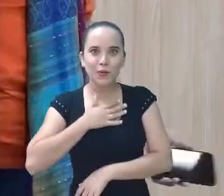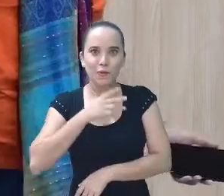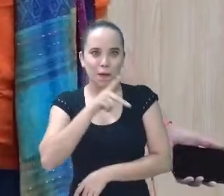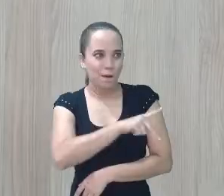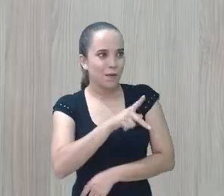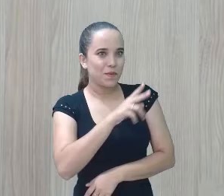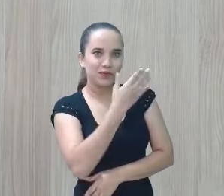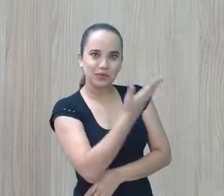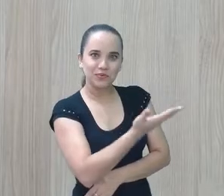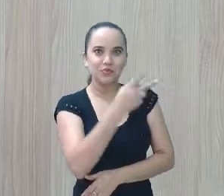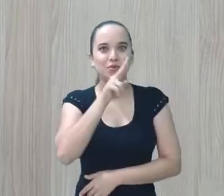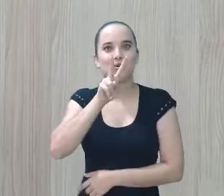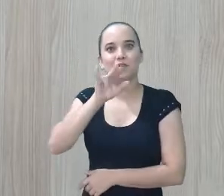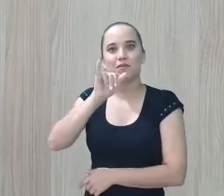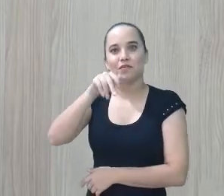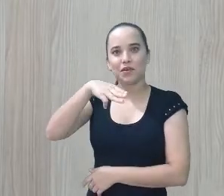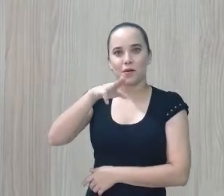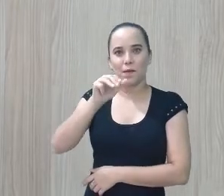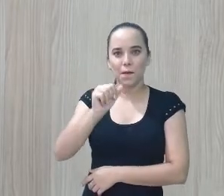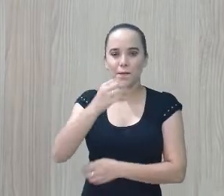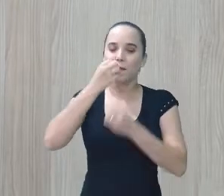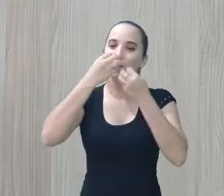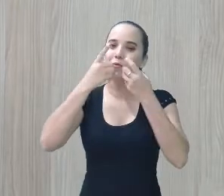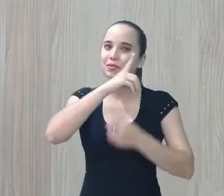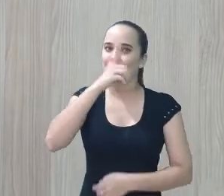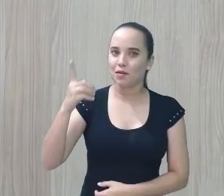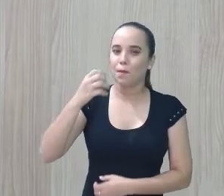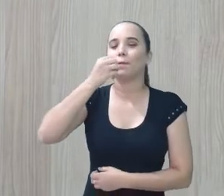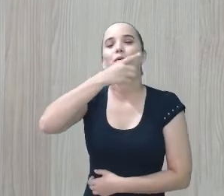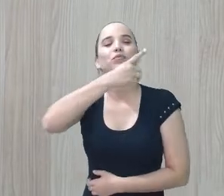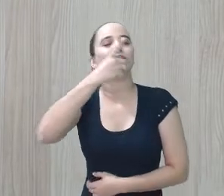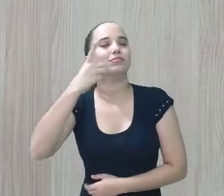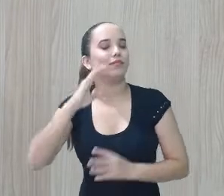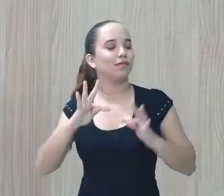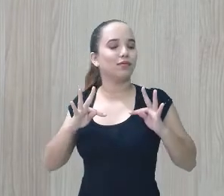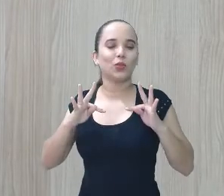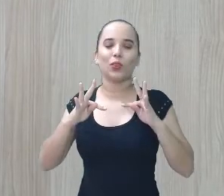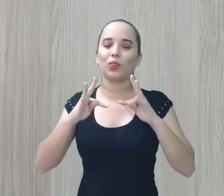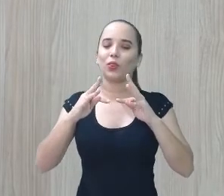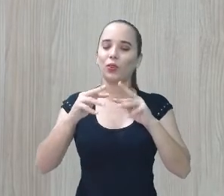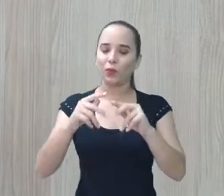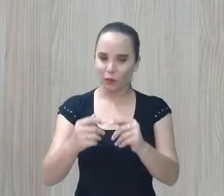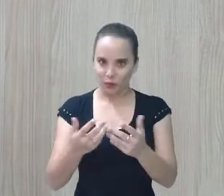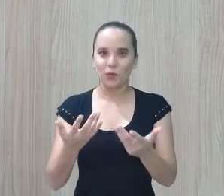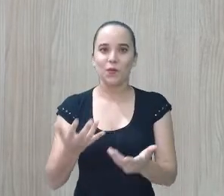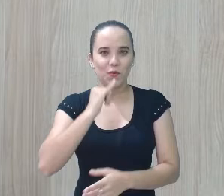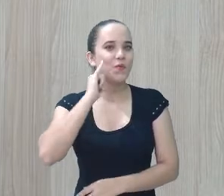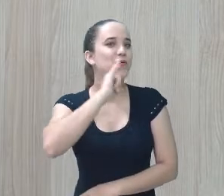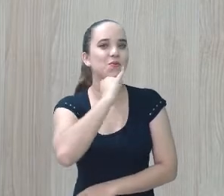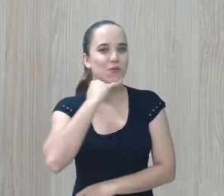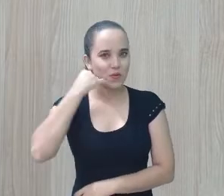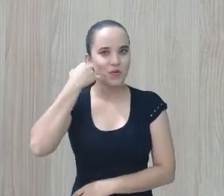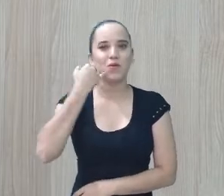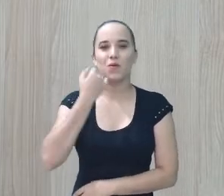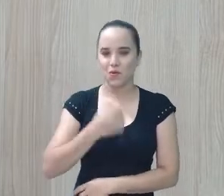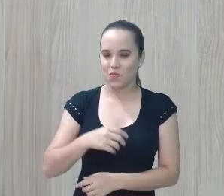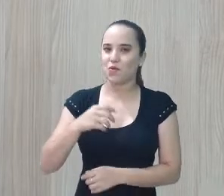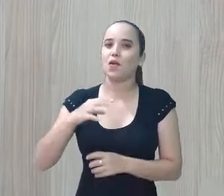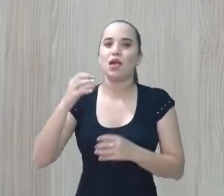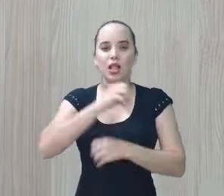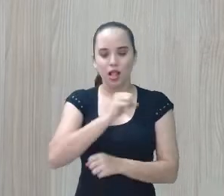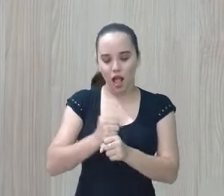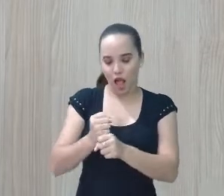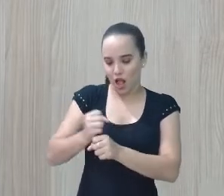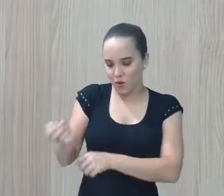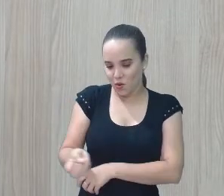Vilma. Bom dia, Vilma. Bom dia, Gine. Bom dia a todos, né? Vamos, ano novo, né? Vida